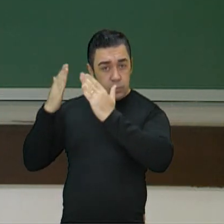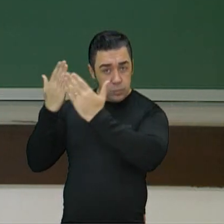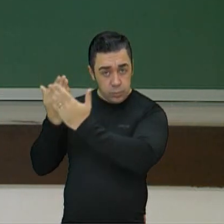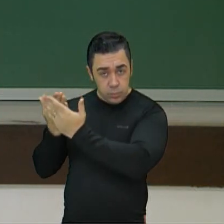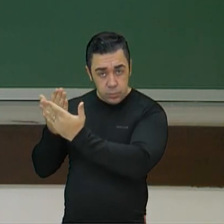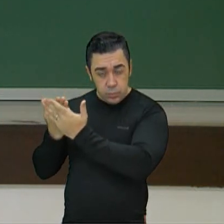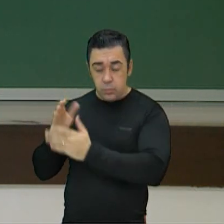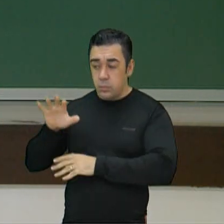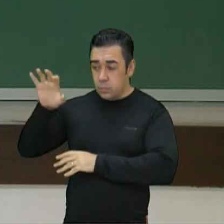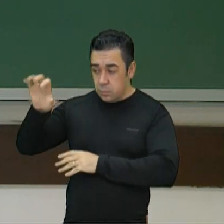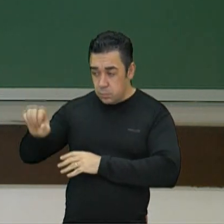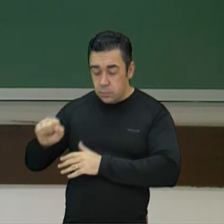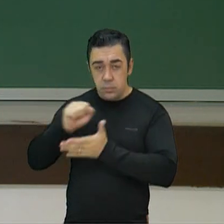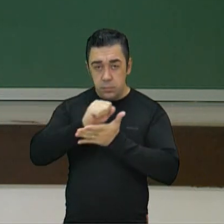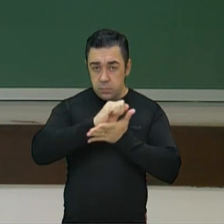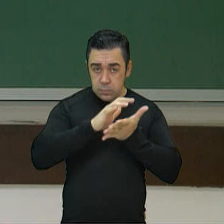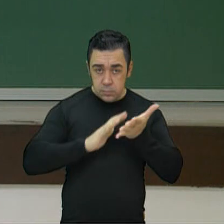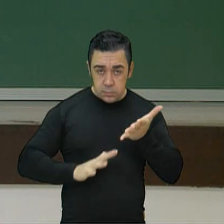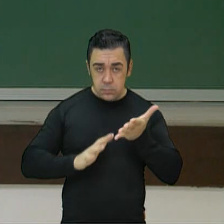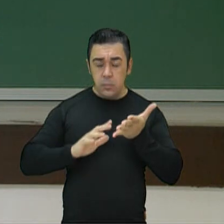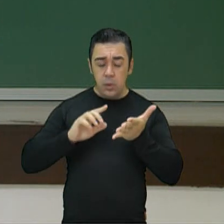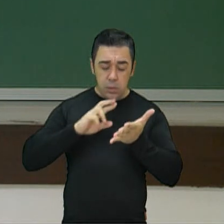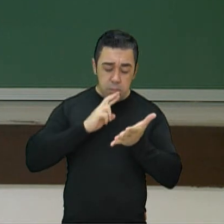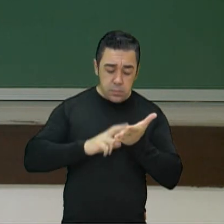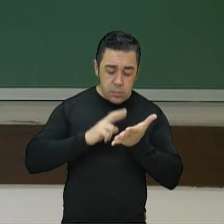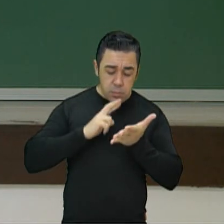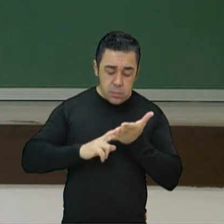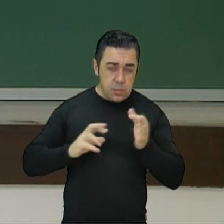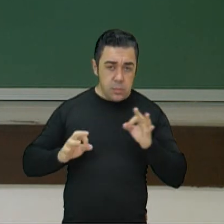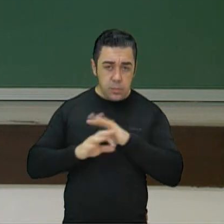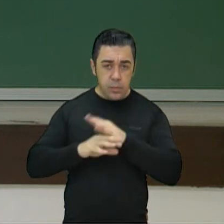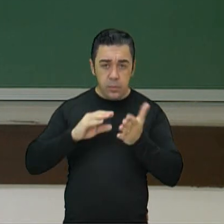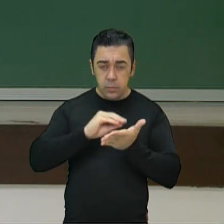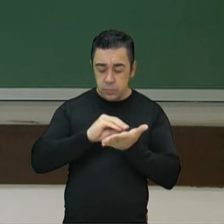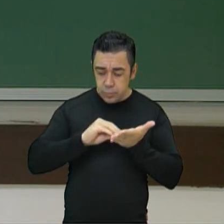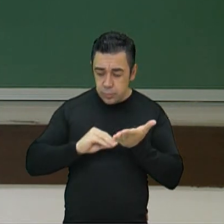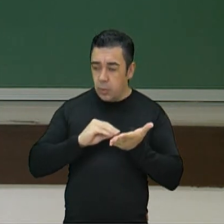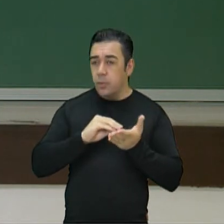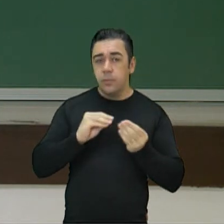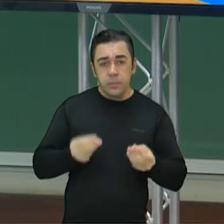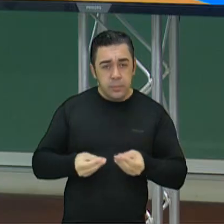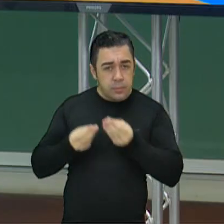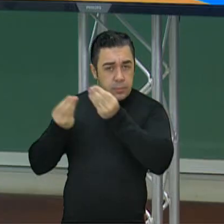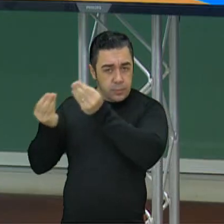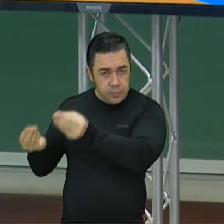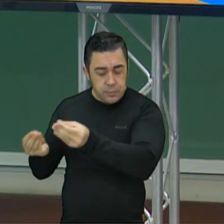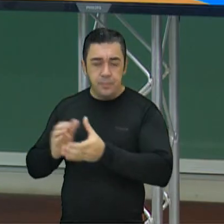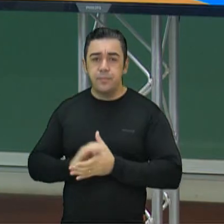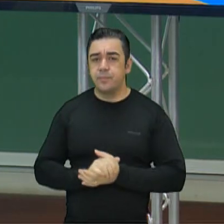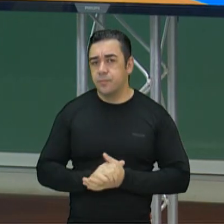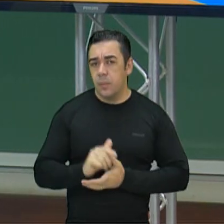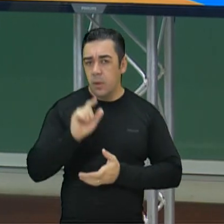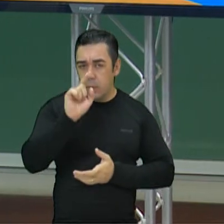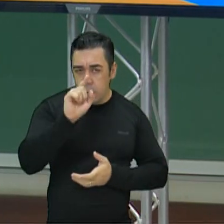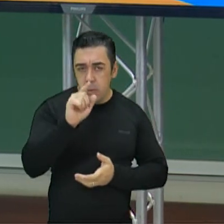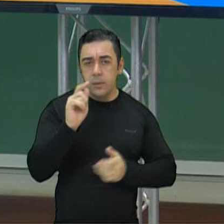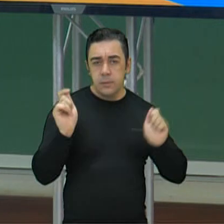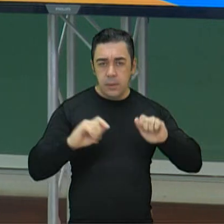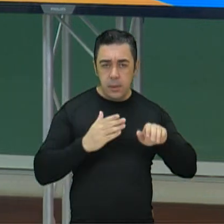e posteriormente você devolve, né? A questão da presença daí, você vai